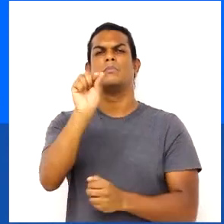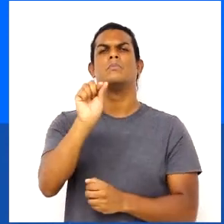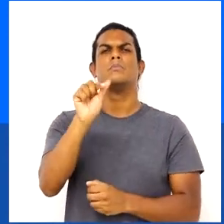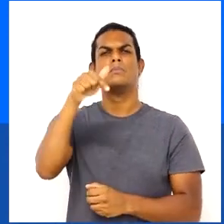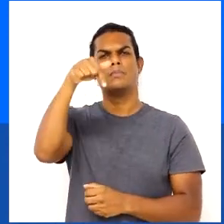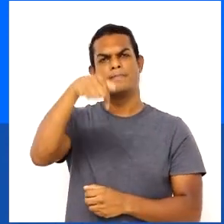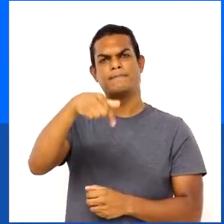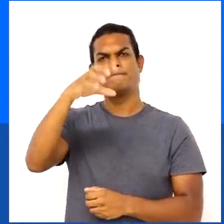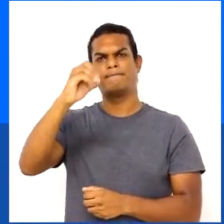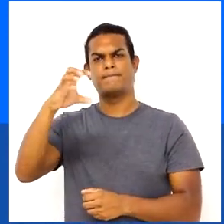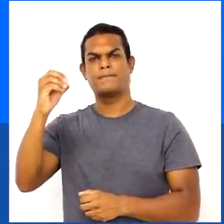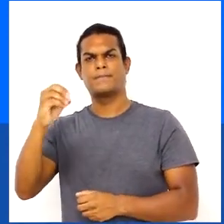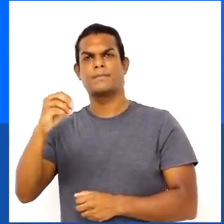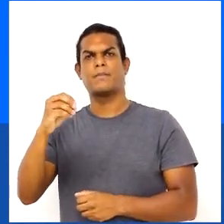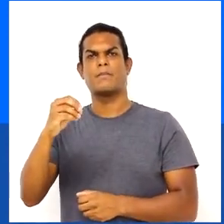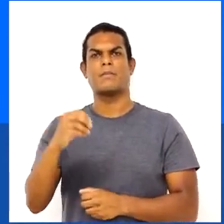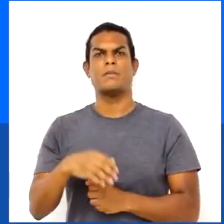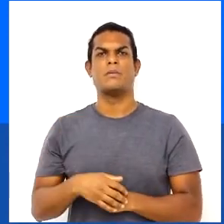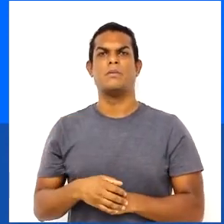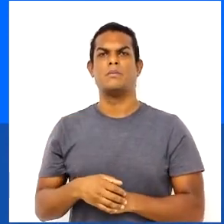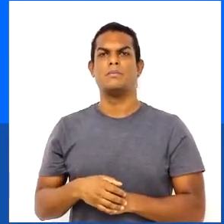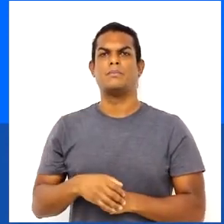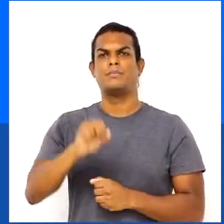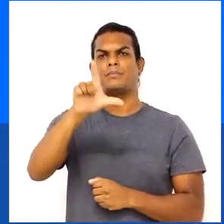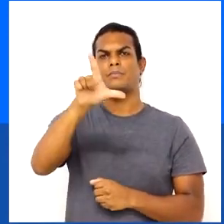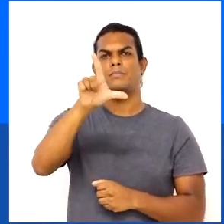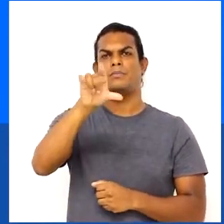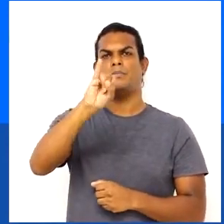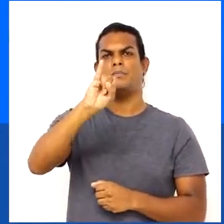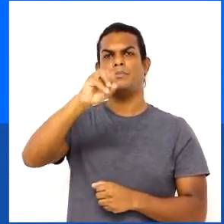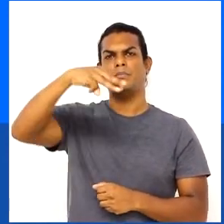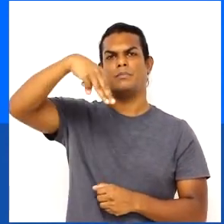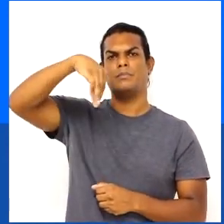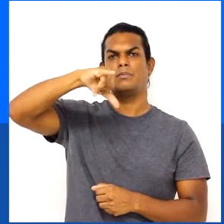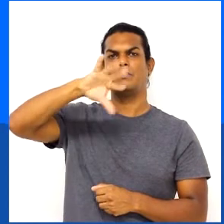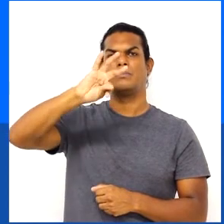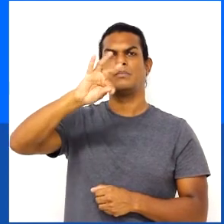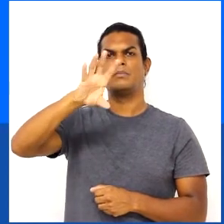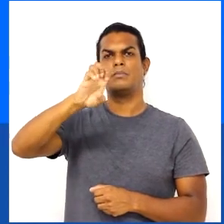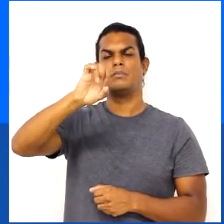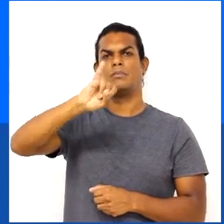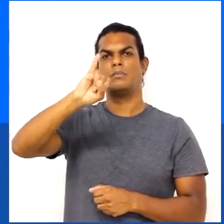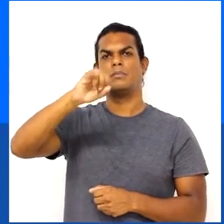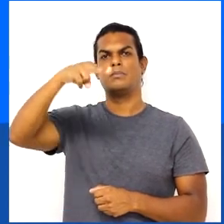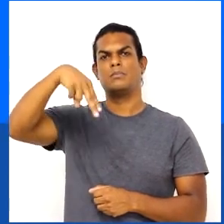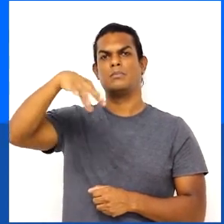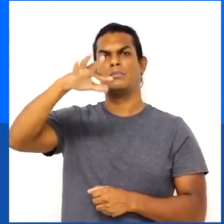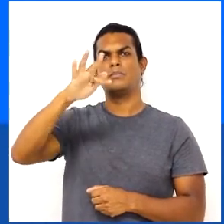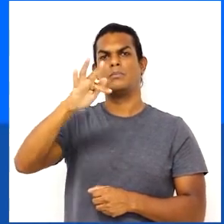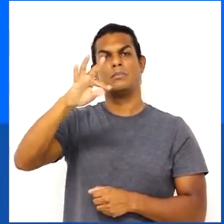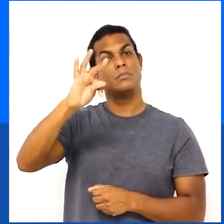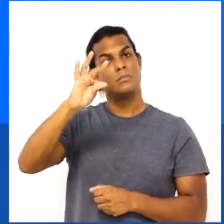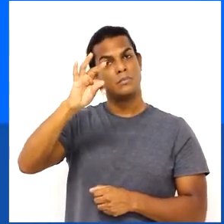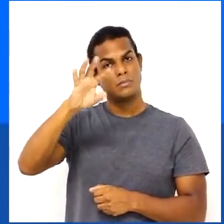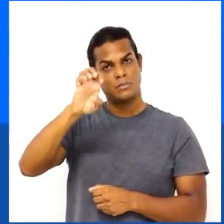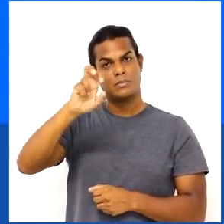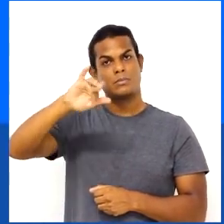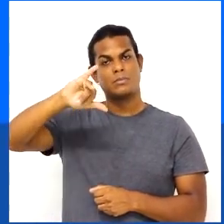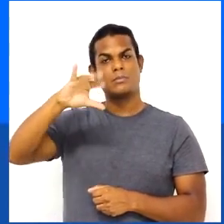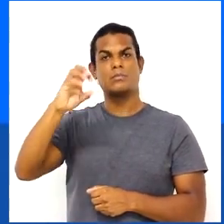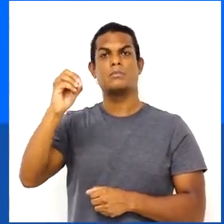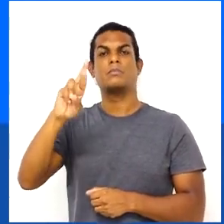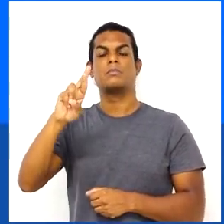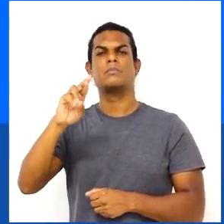700? 700 chama-se o limite inferior do grupo 3. O que é 800?